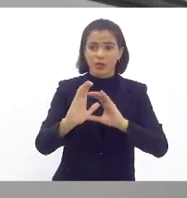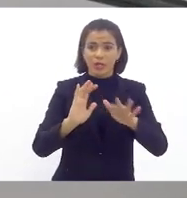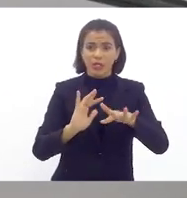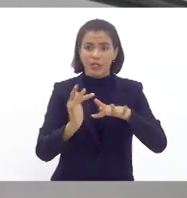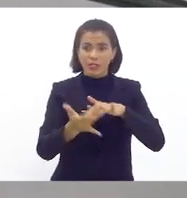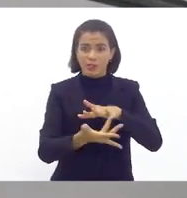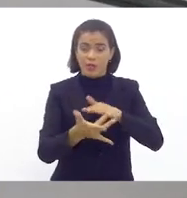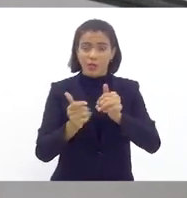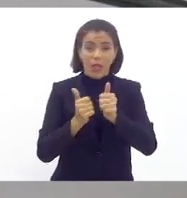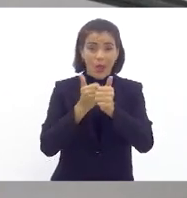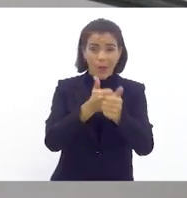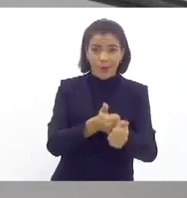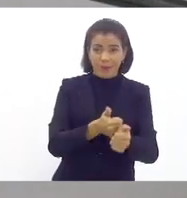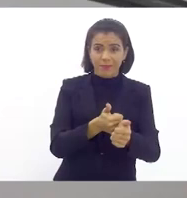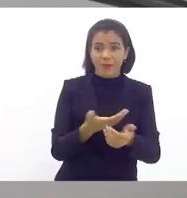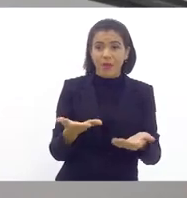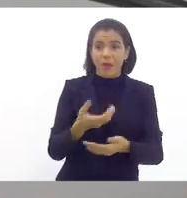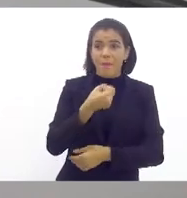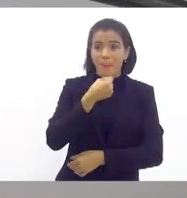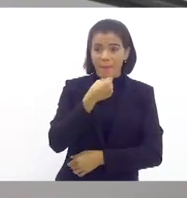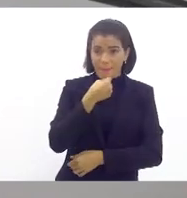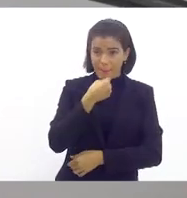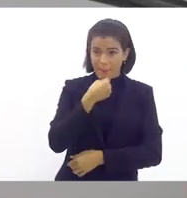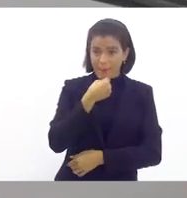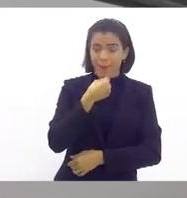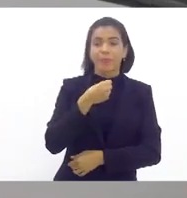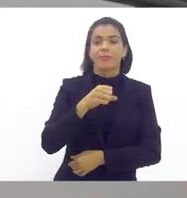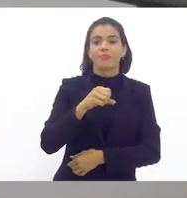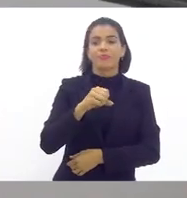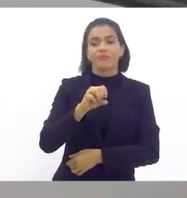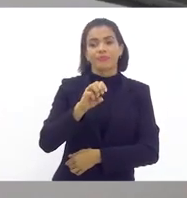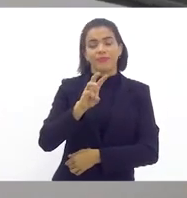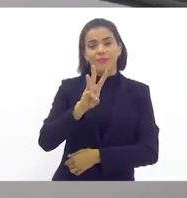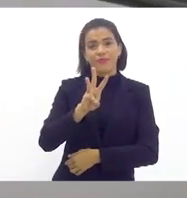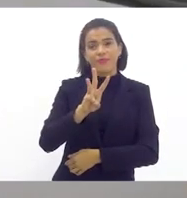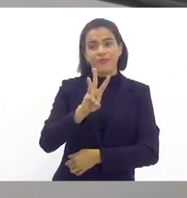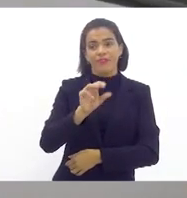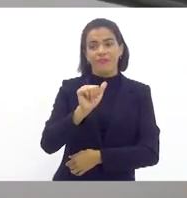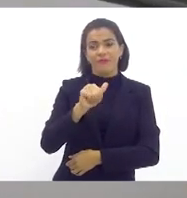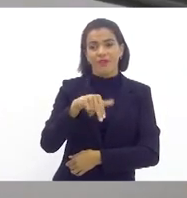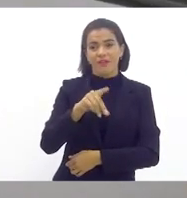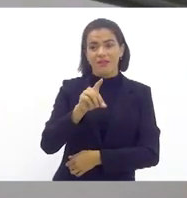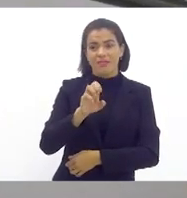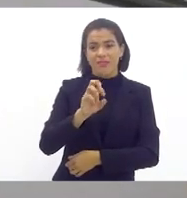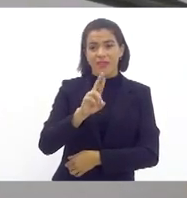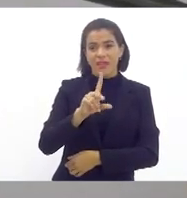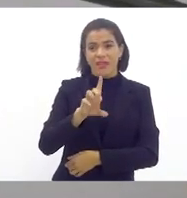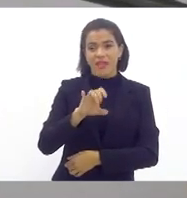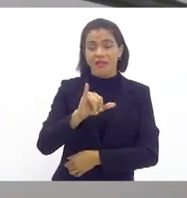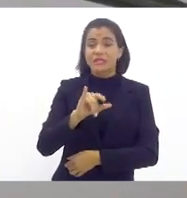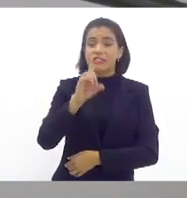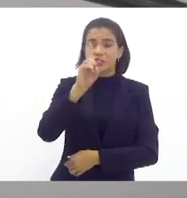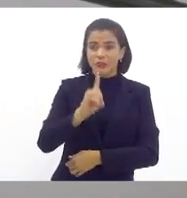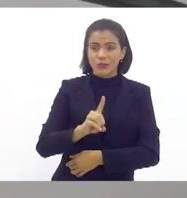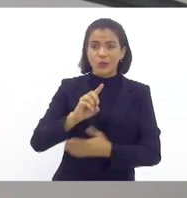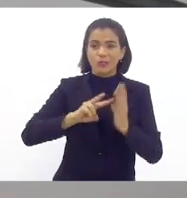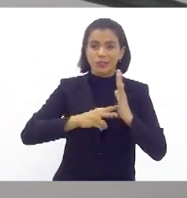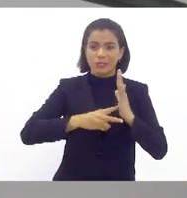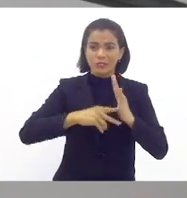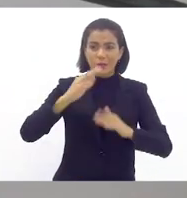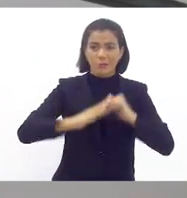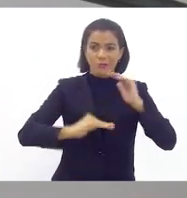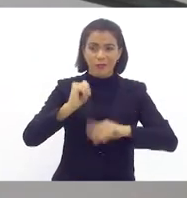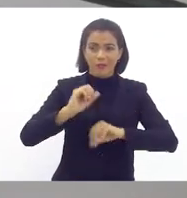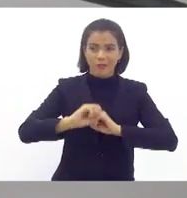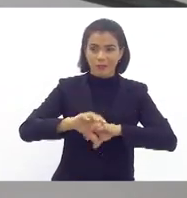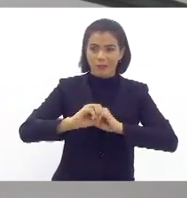está aqui nos acompanhando. vou passar a palavra para a nossa guerreira da Rede Emancipa e também diretora do Sindicato Estadual de Profissionais de